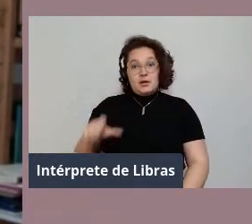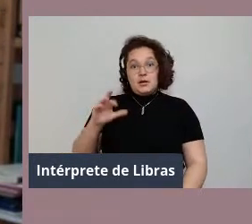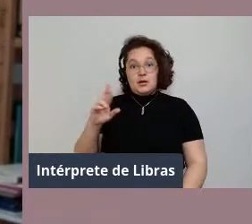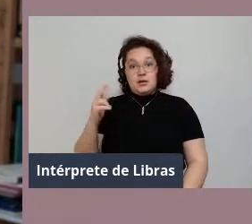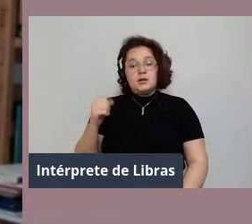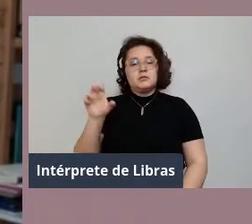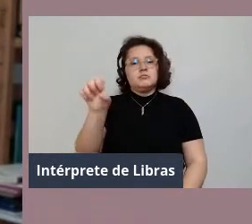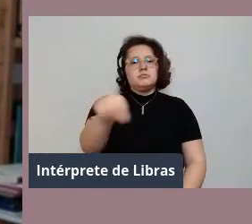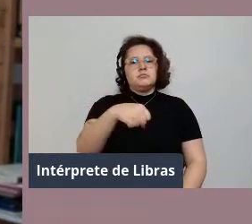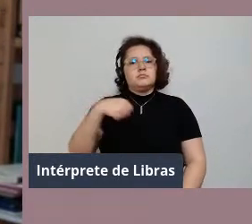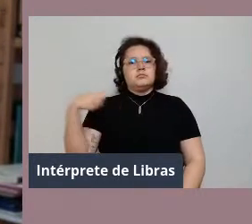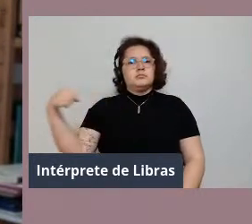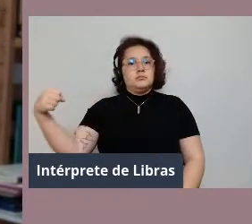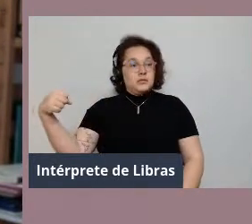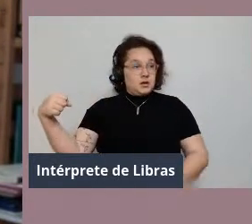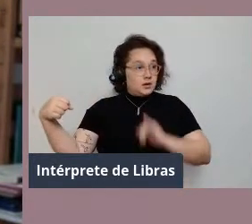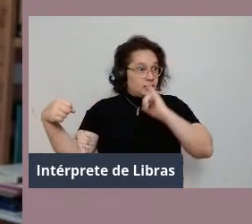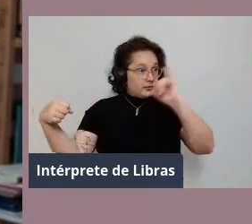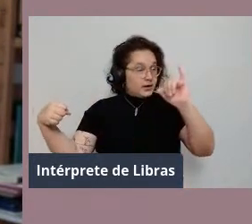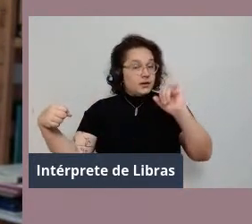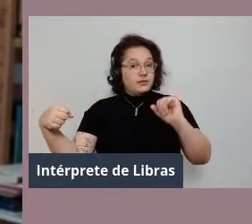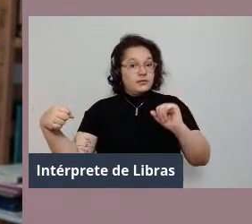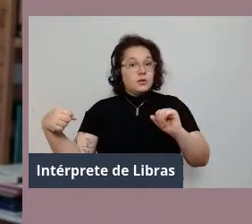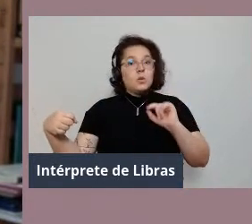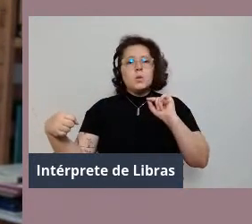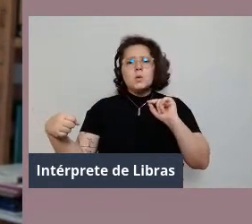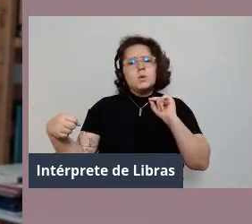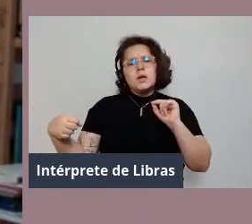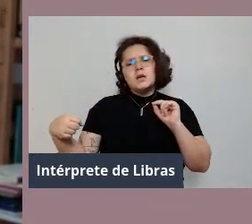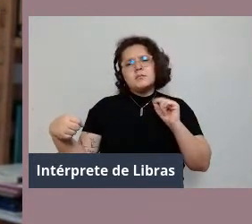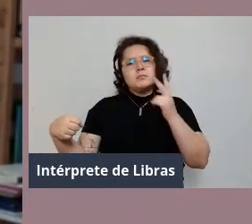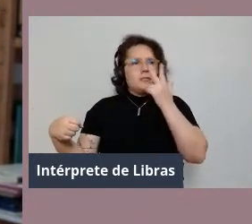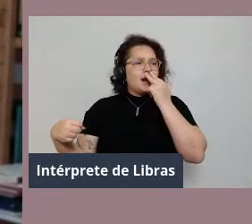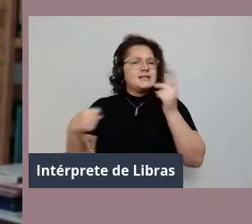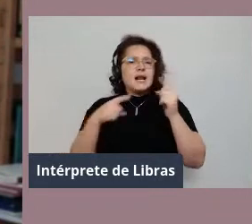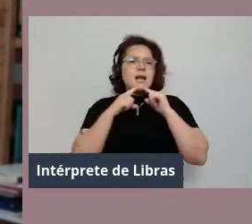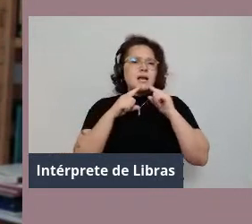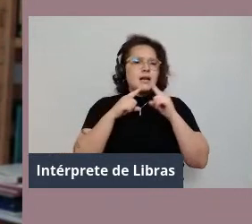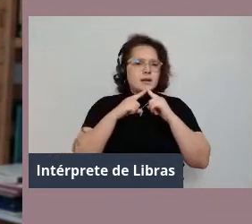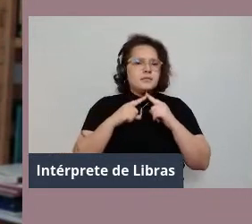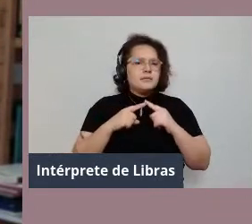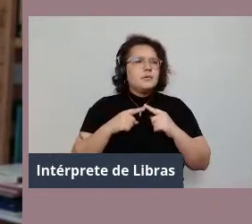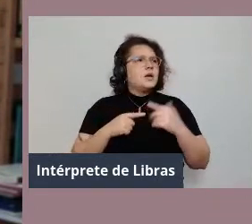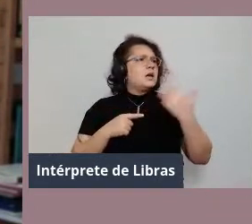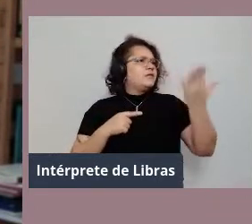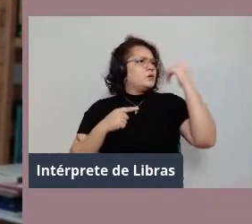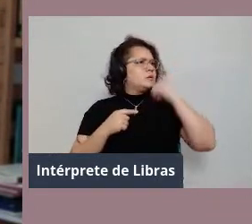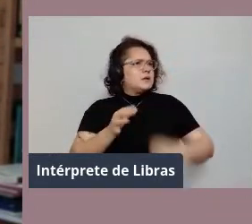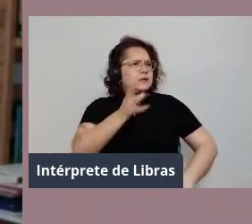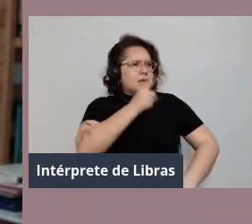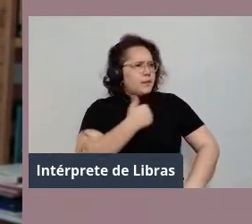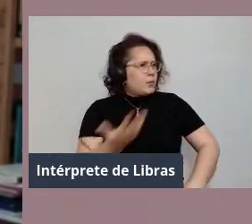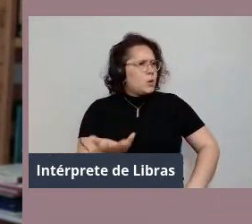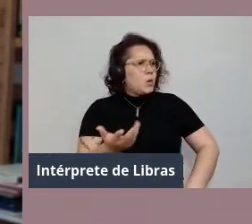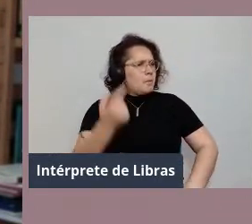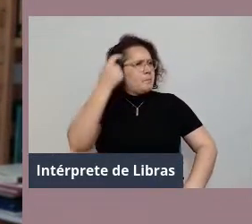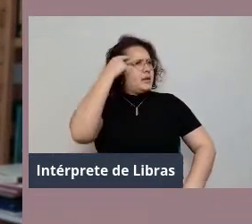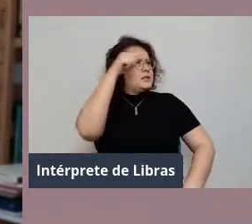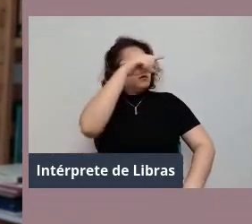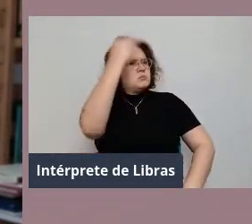abria e a segurava para mim, dizendo algo assim em tom de quem reclama. Como você demorou, já estava achando que nem